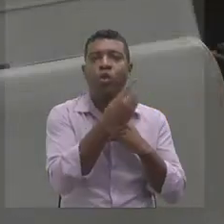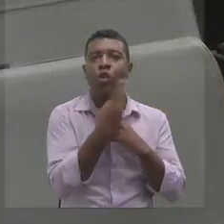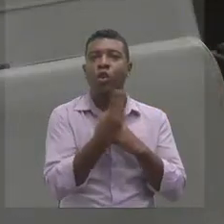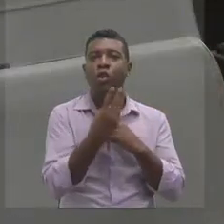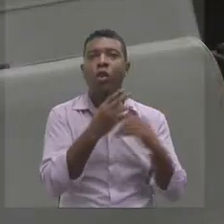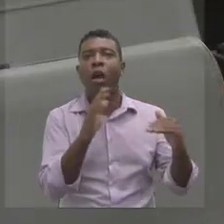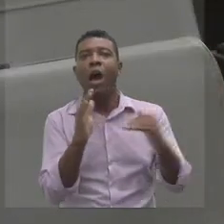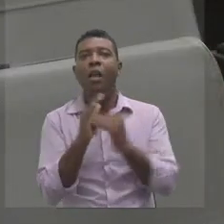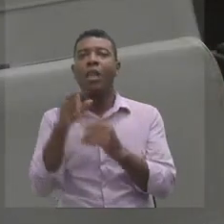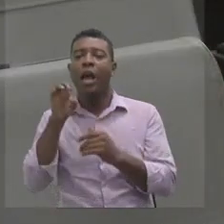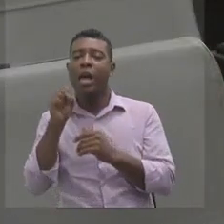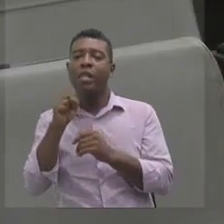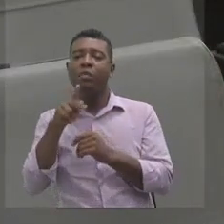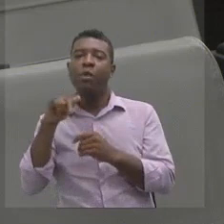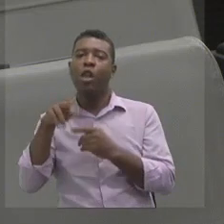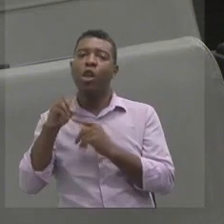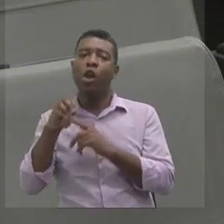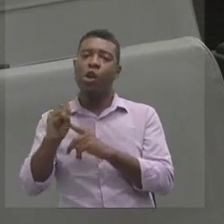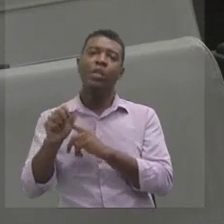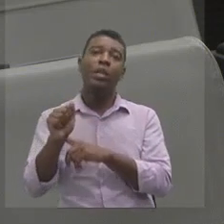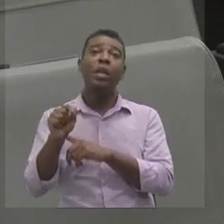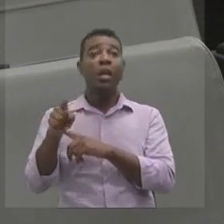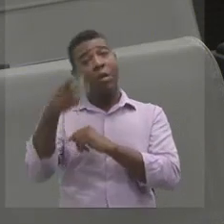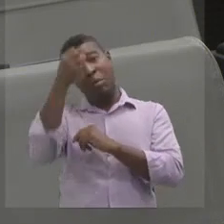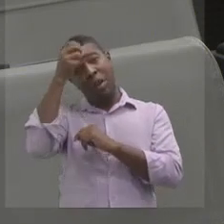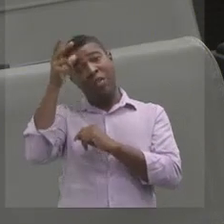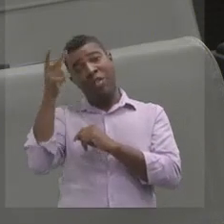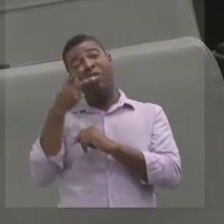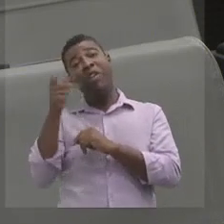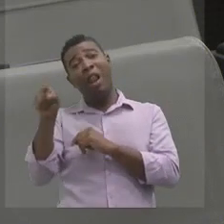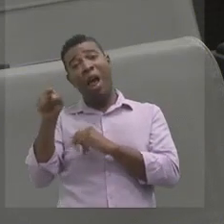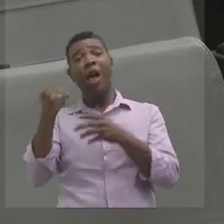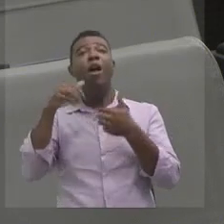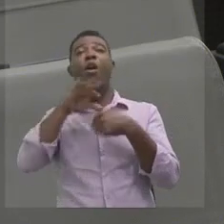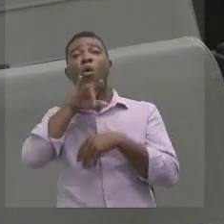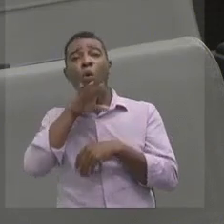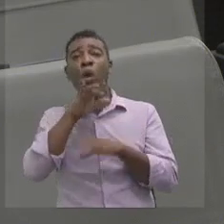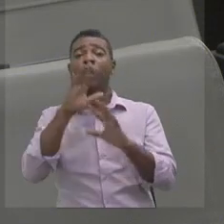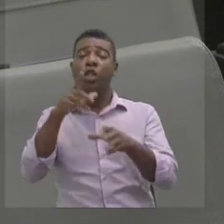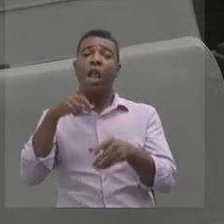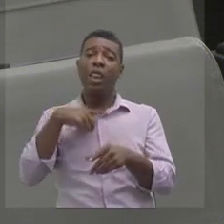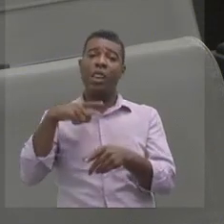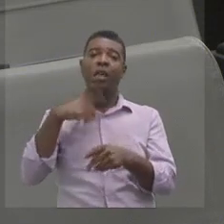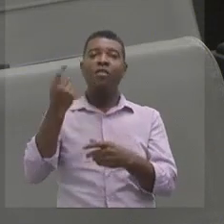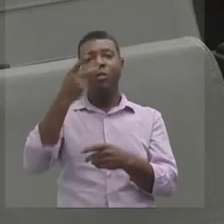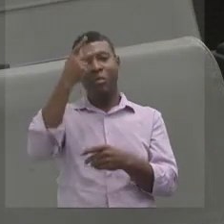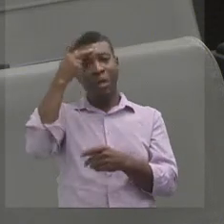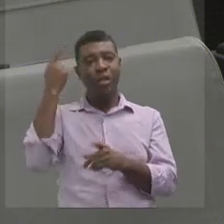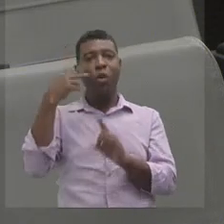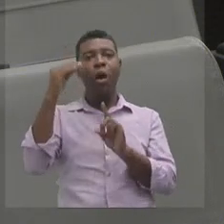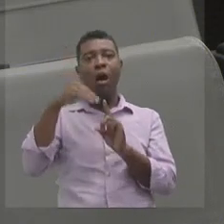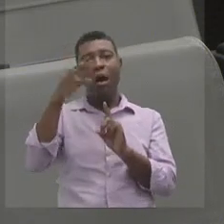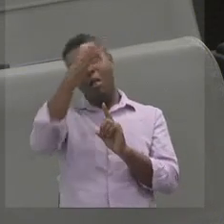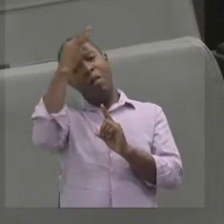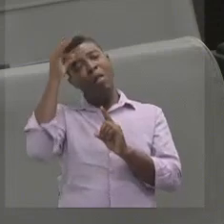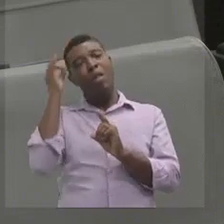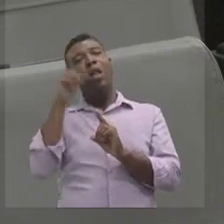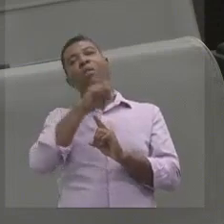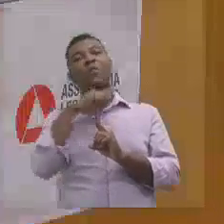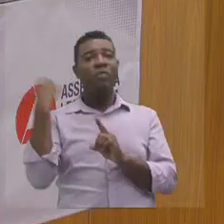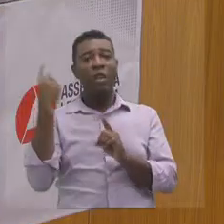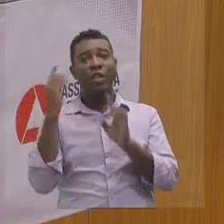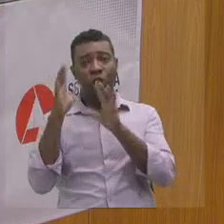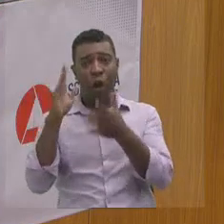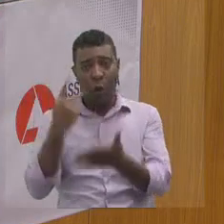segundo Prefeito ela tá em péssimas condições que já teve vítimas fatais inclusive outro acidente com vítimas